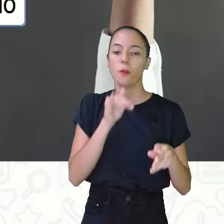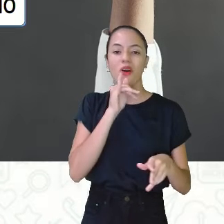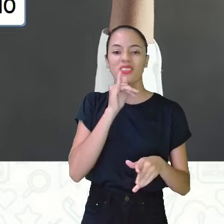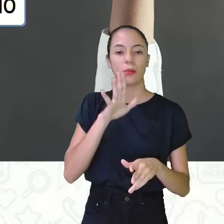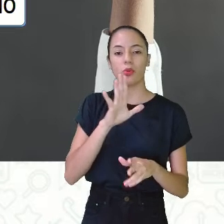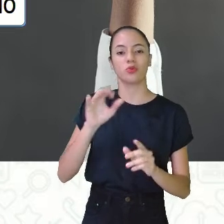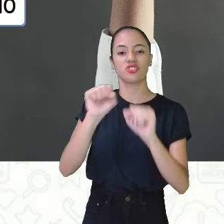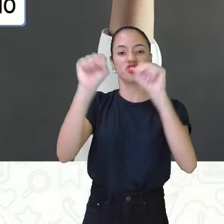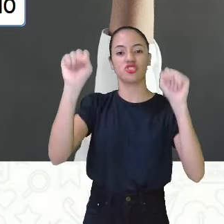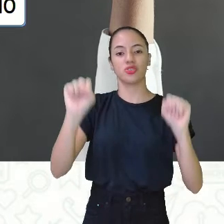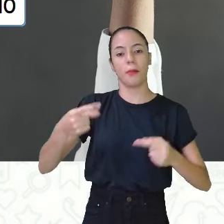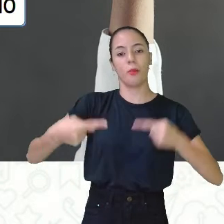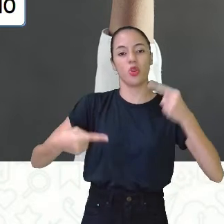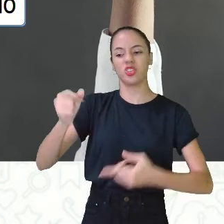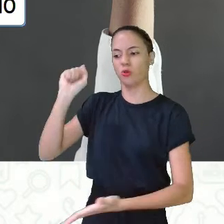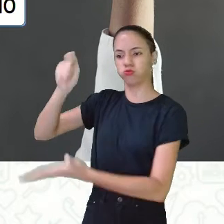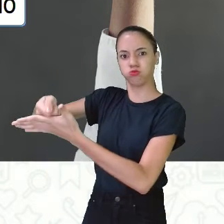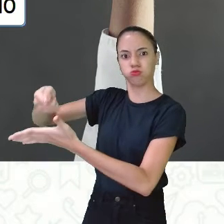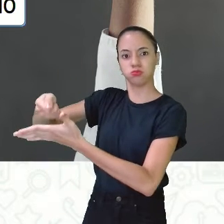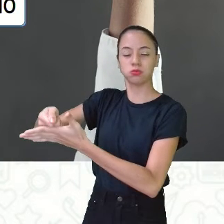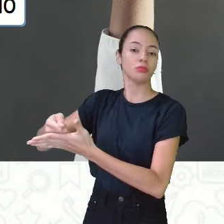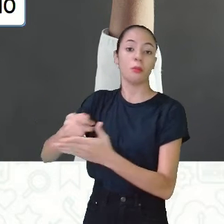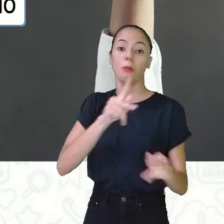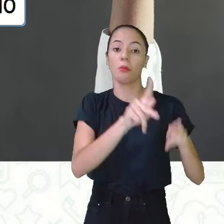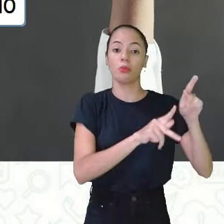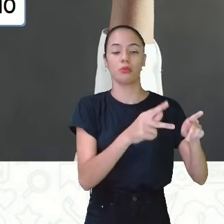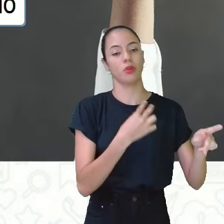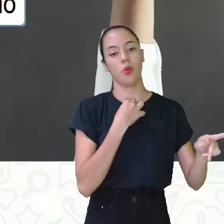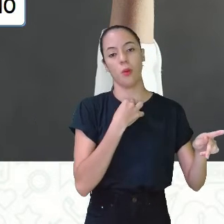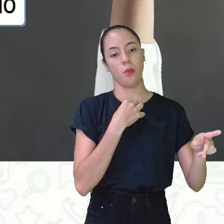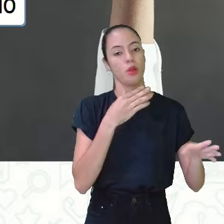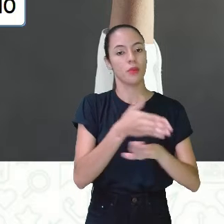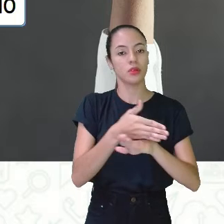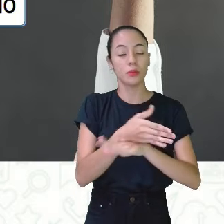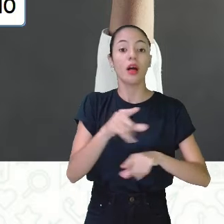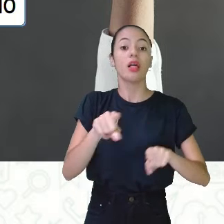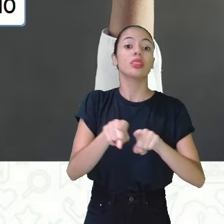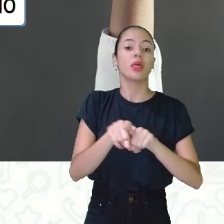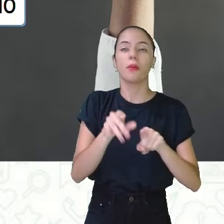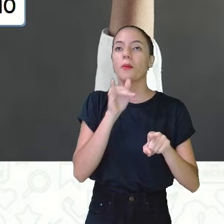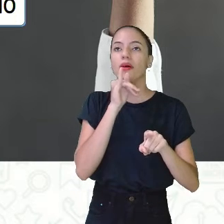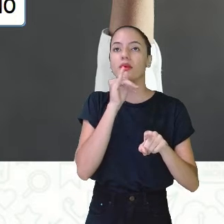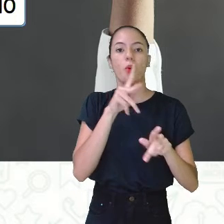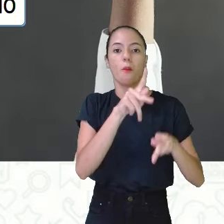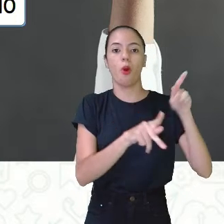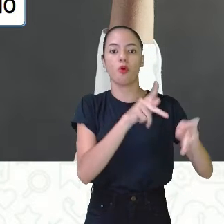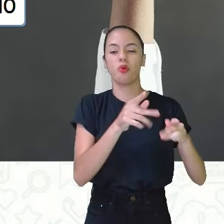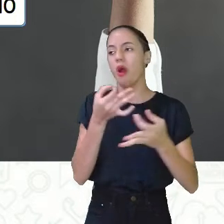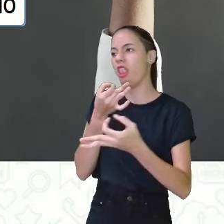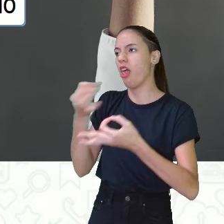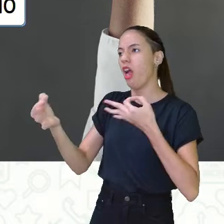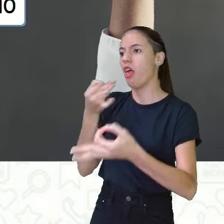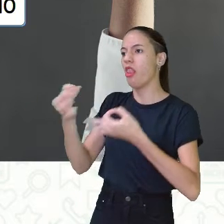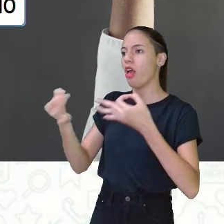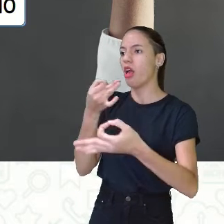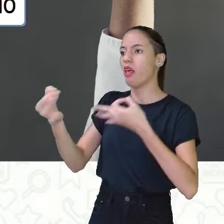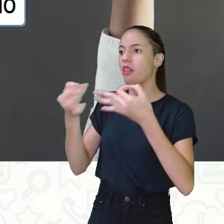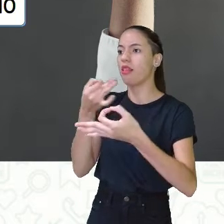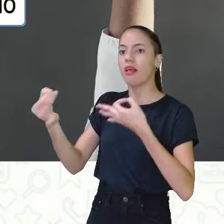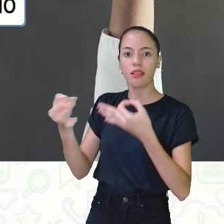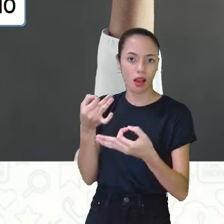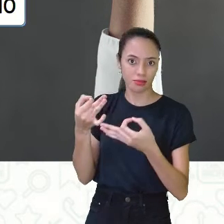ter participação política, e a contestação do governo, né, que pode haver também oposição.